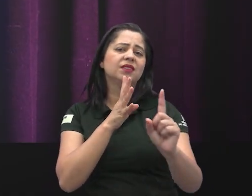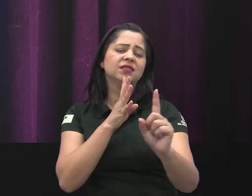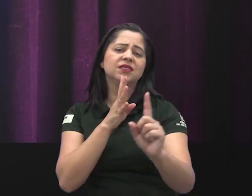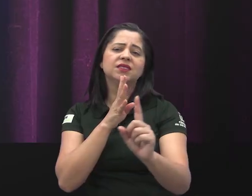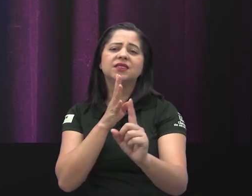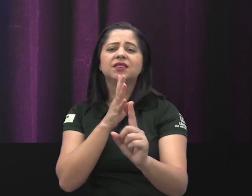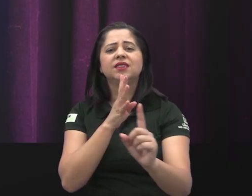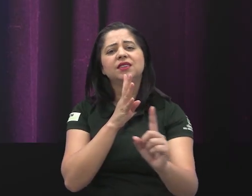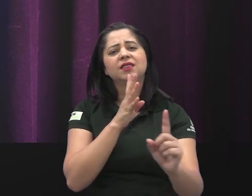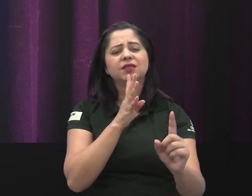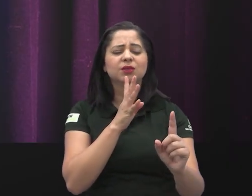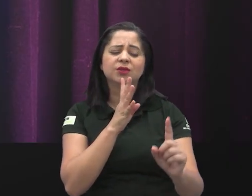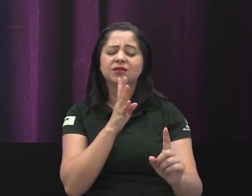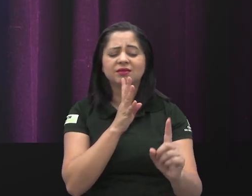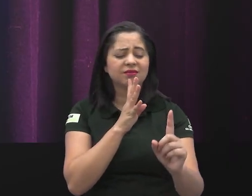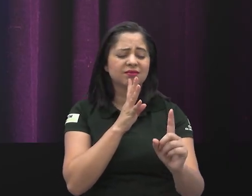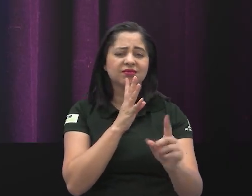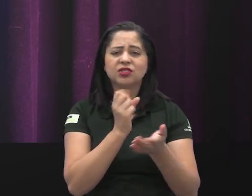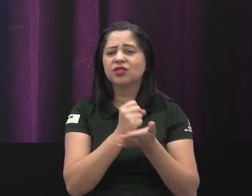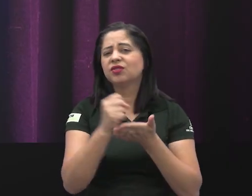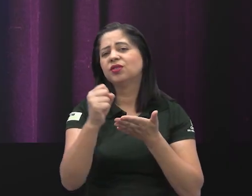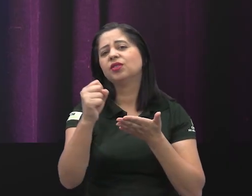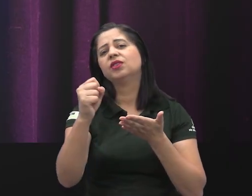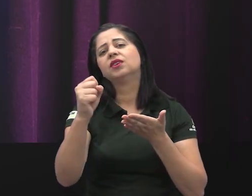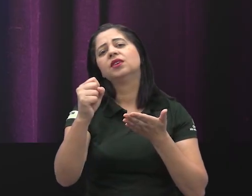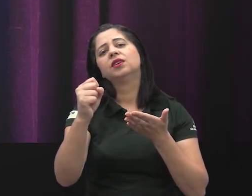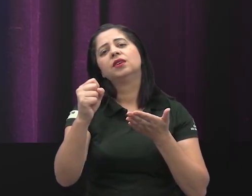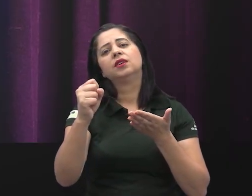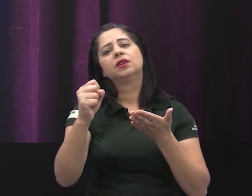Conhecido tarde demais.